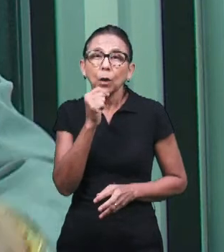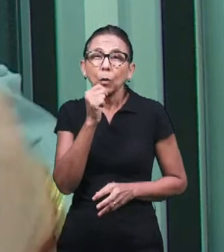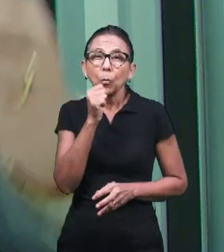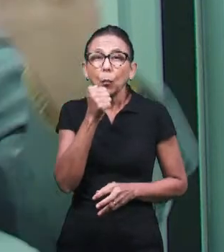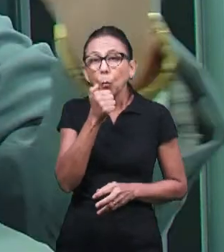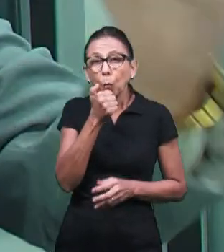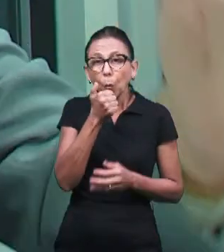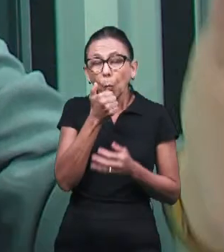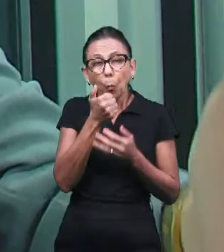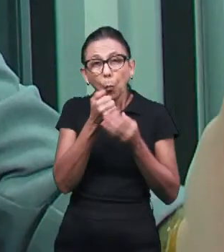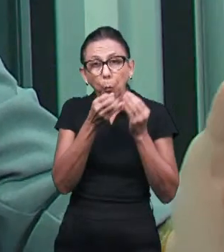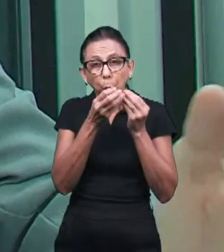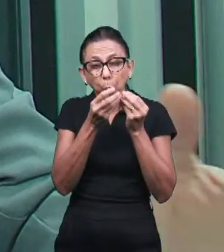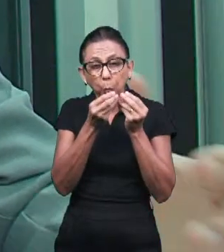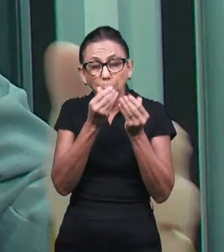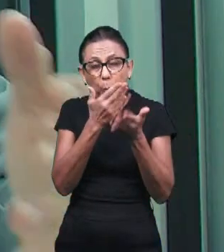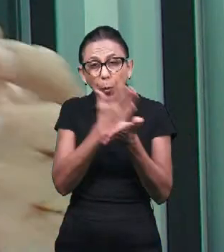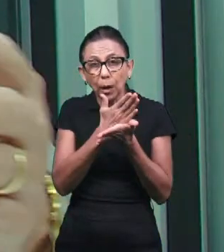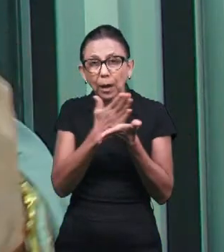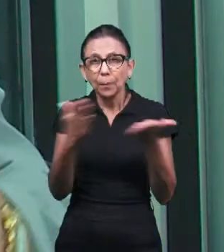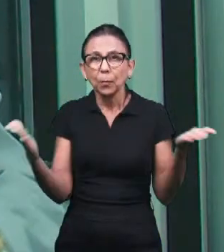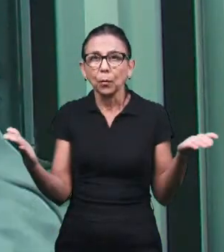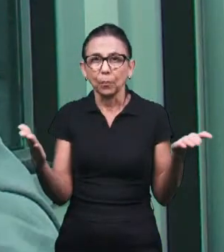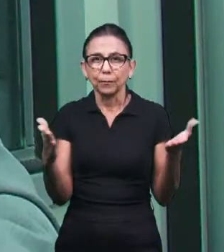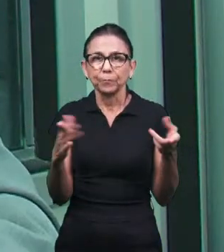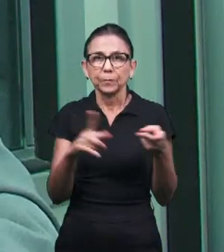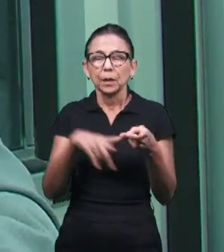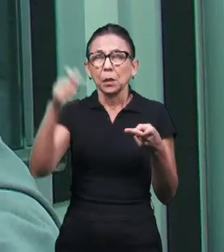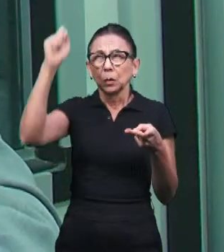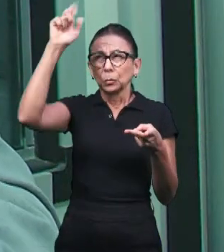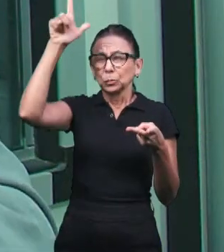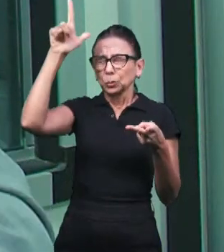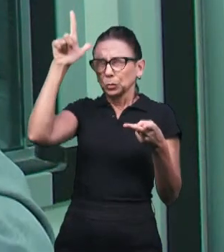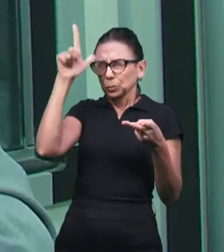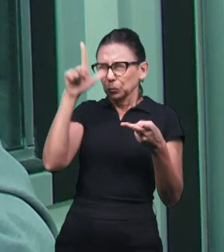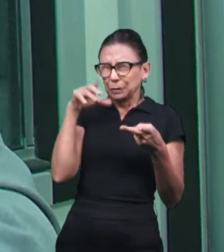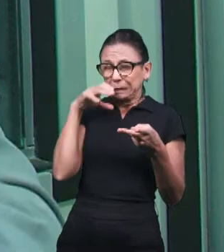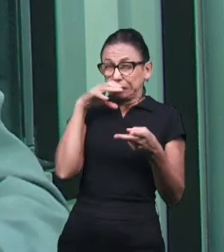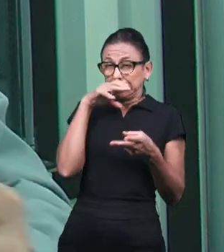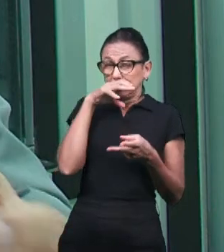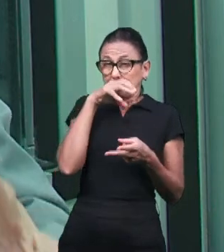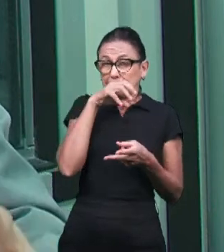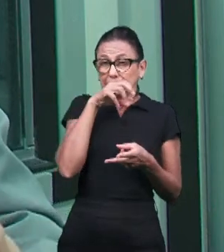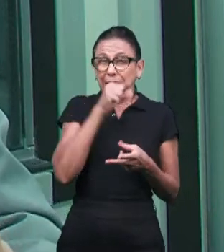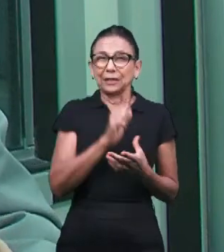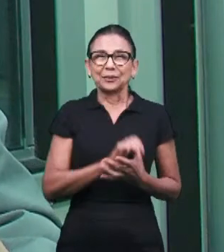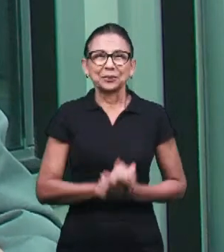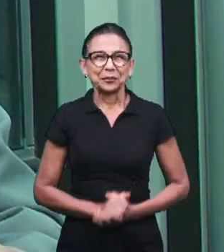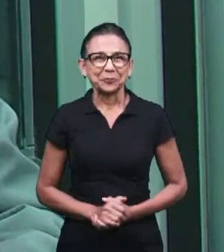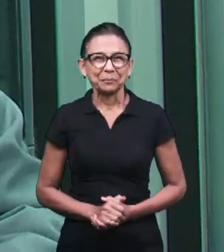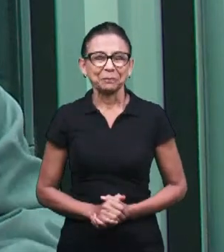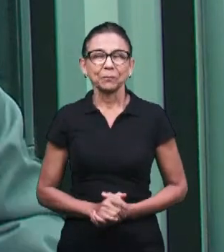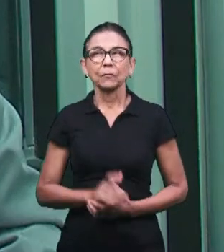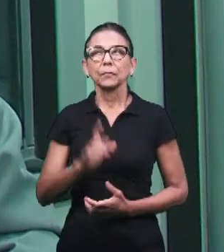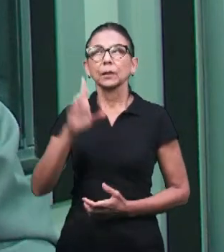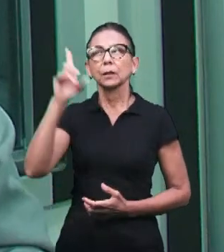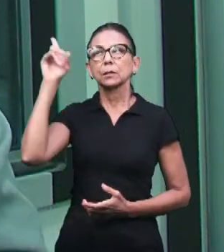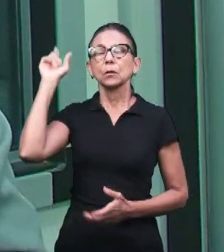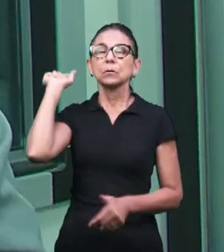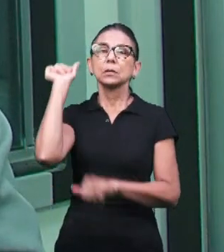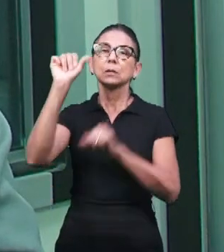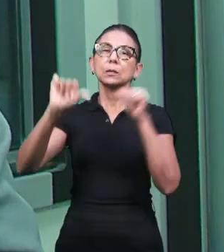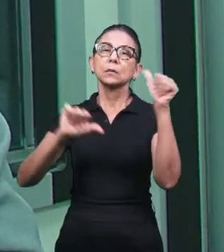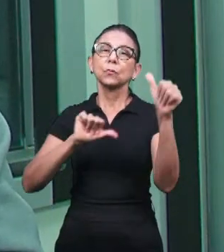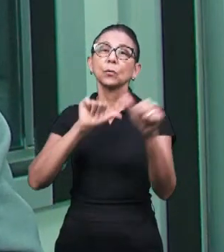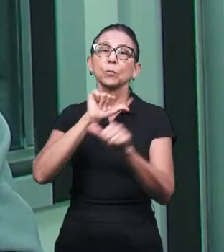2h30. O sol era tórrido, mas Deus transformou todas essas dificuldades em experiências para que nós